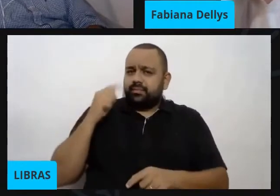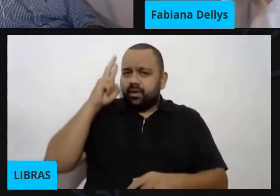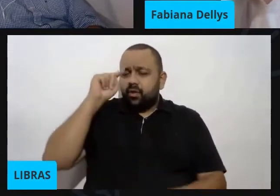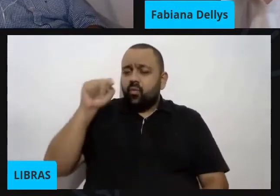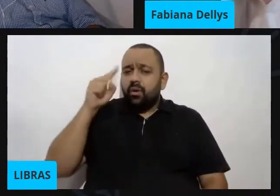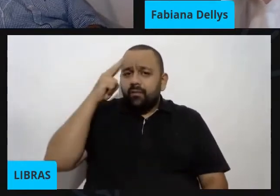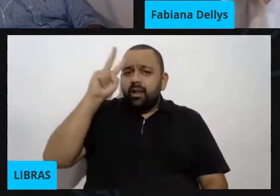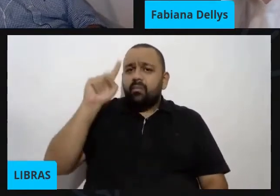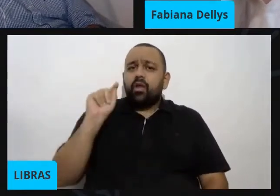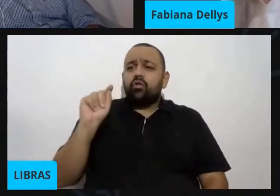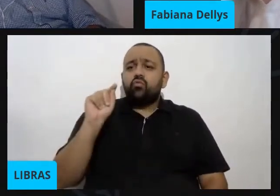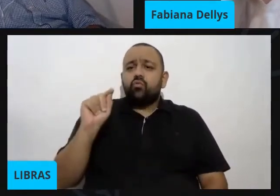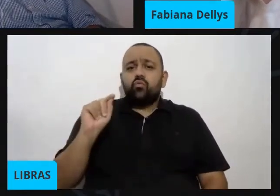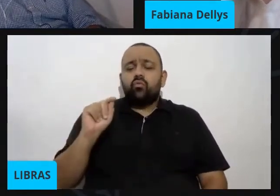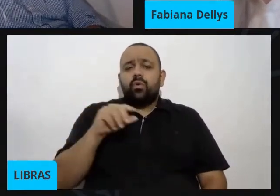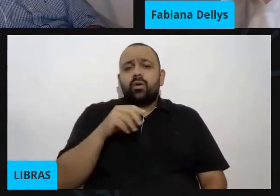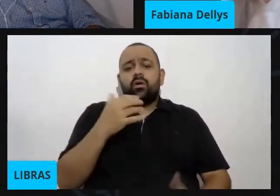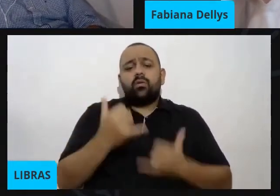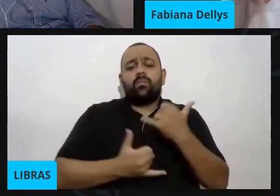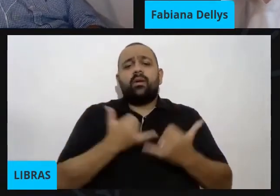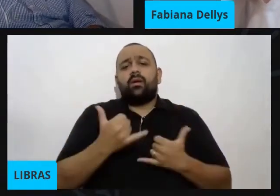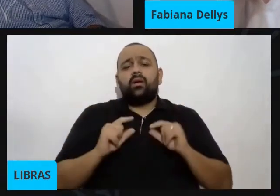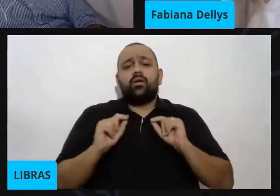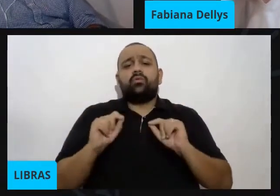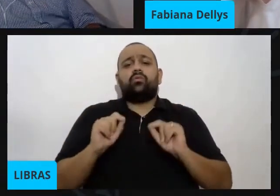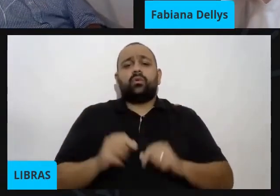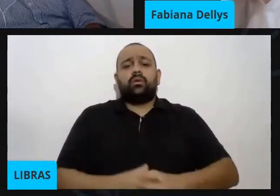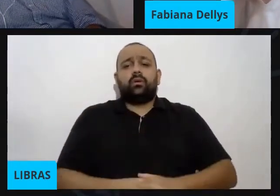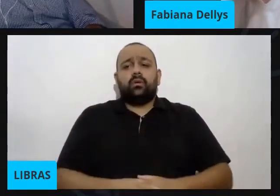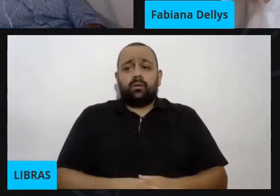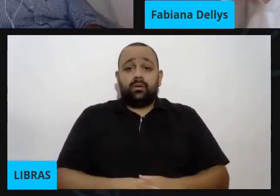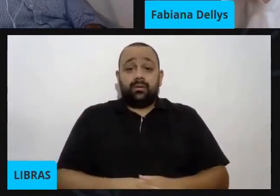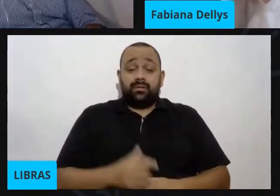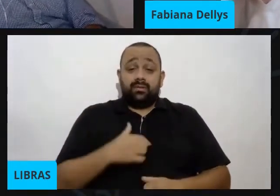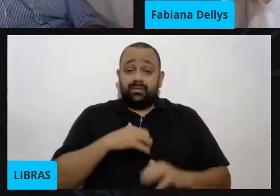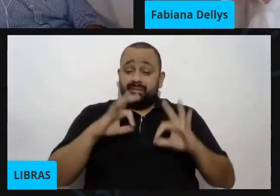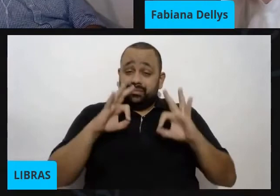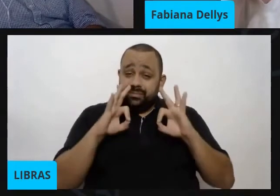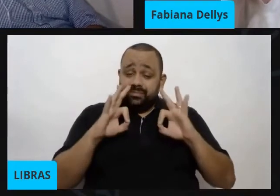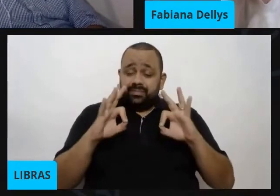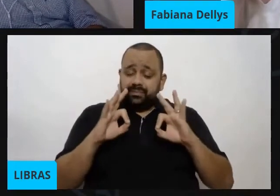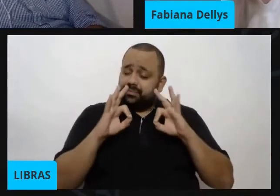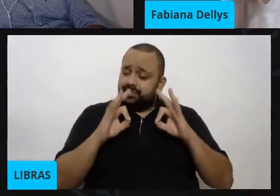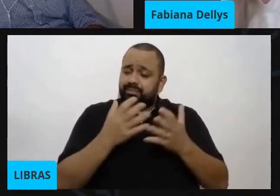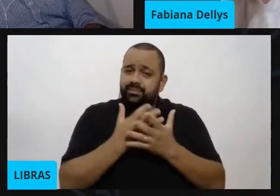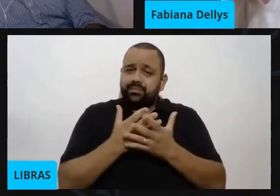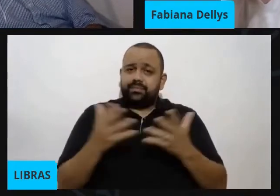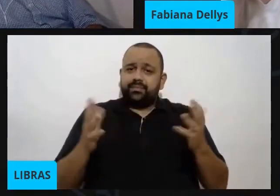lembrar da infância que ele teve. Eu garanto para você,